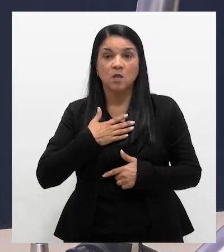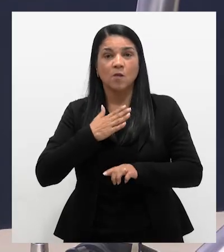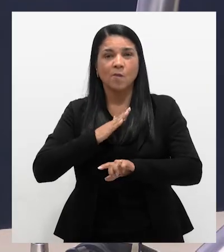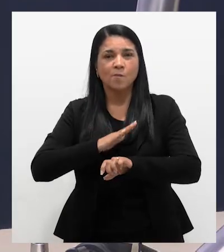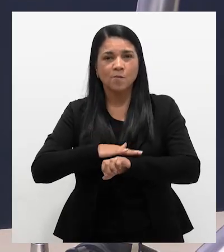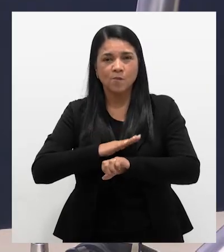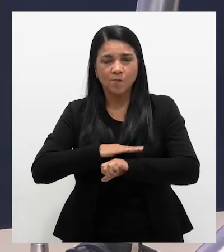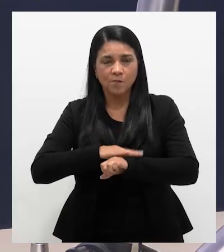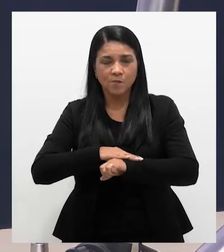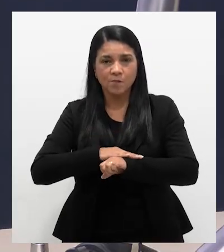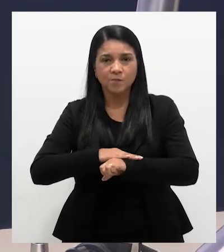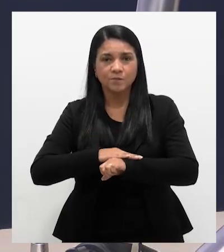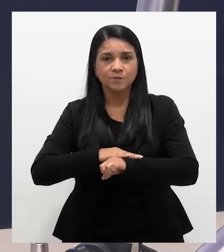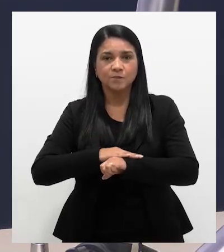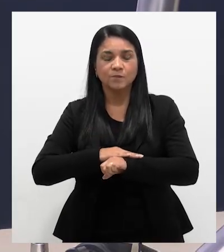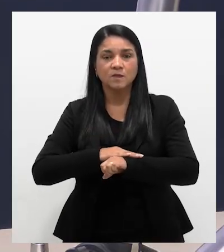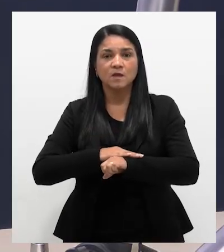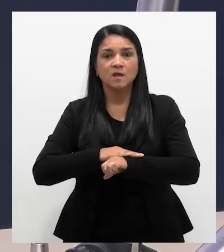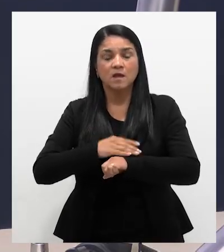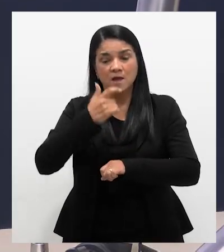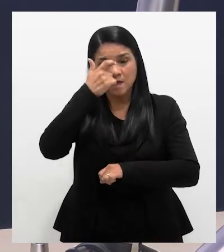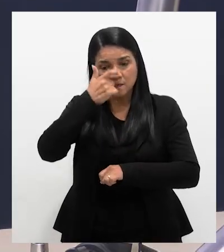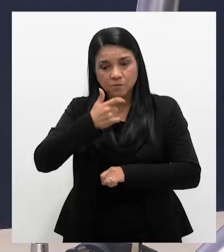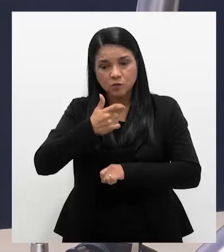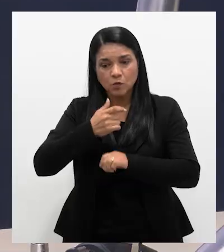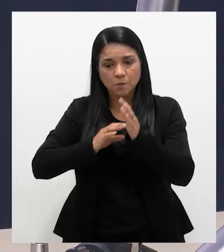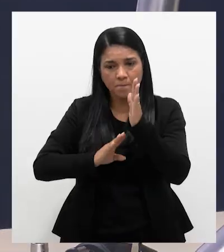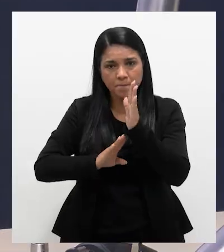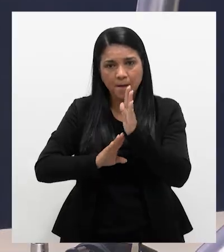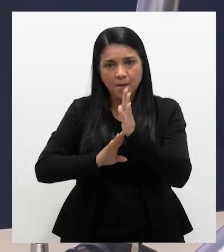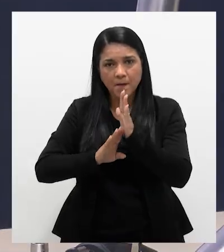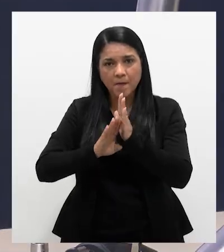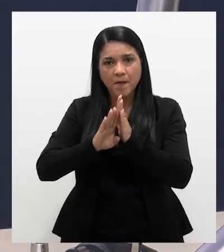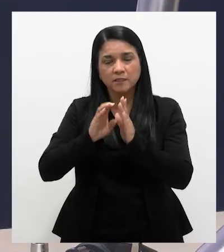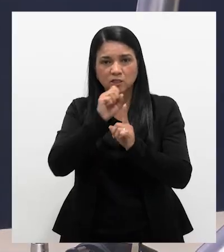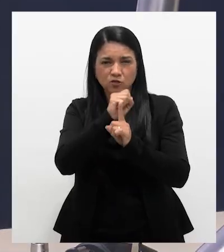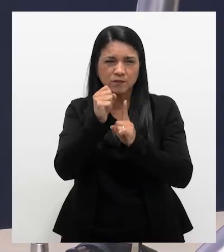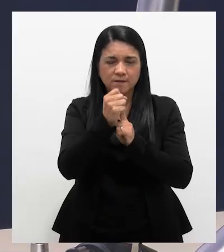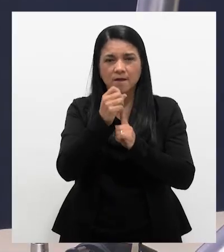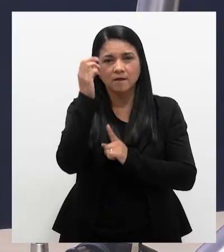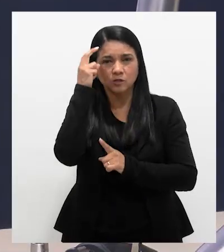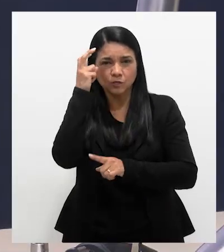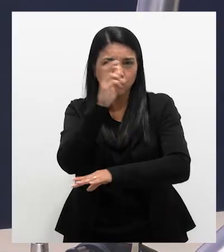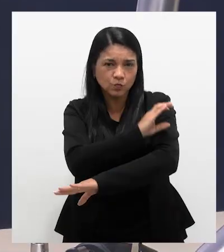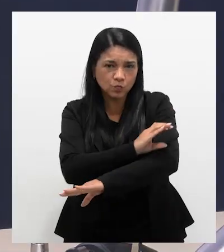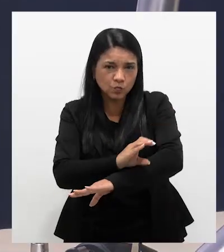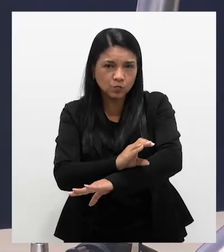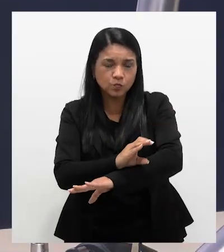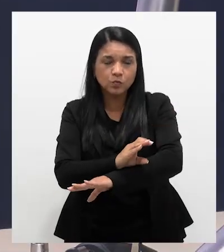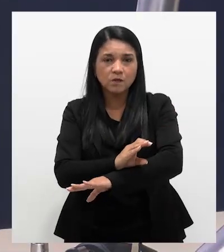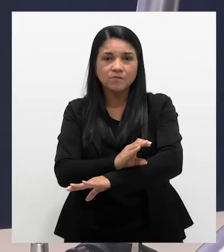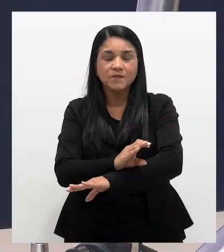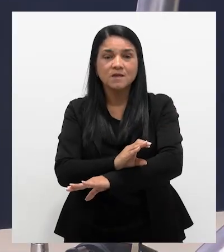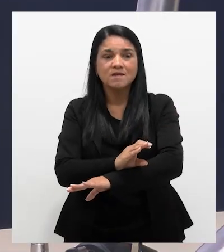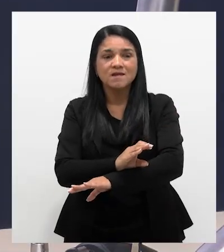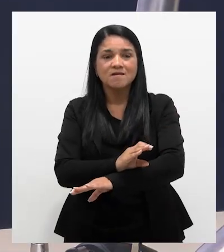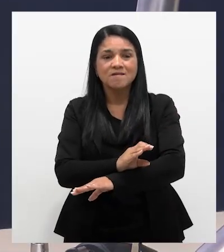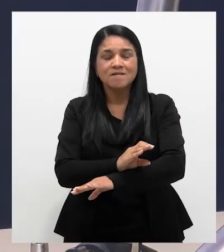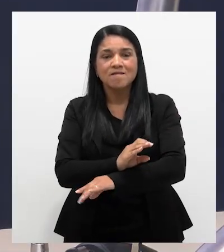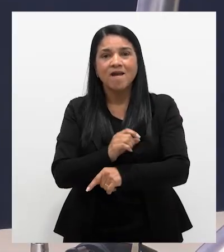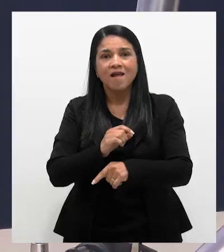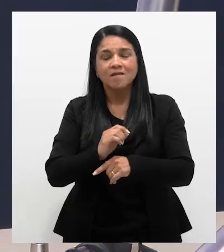determinado momento, quando a pessoa ela ascende socialmente ou até culturalmente, ela tende a sair